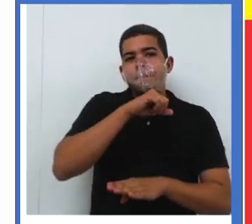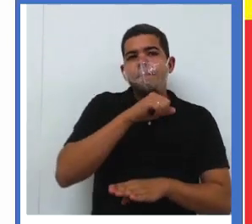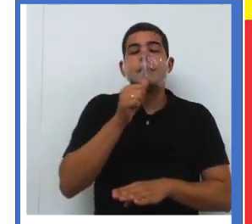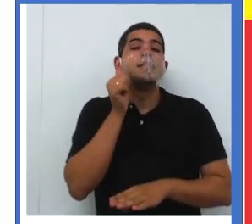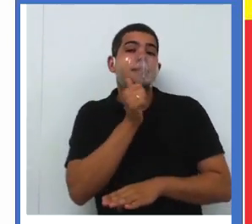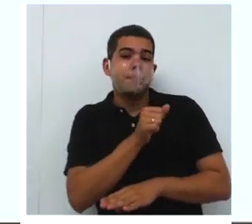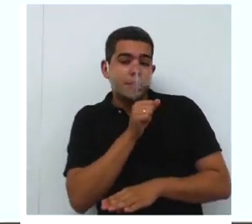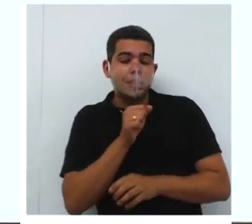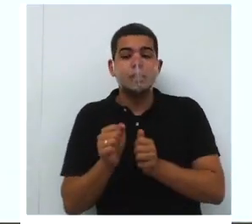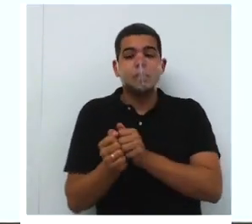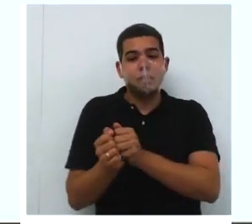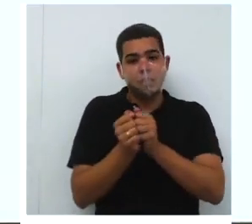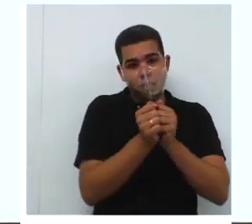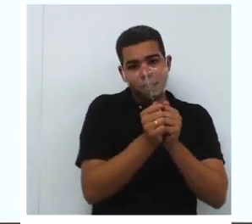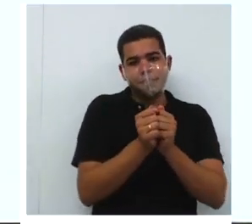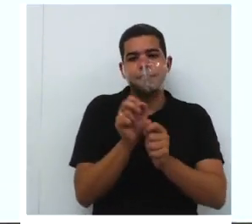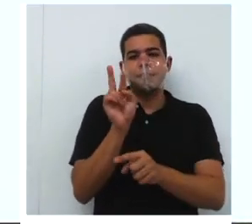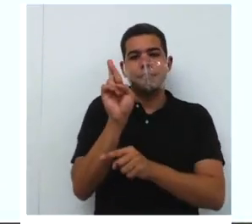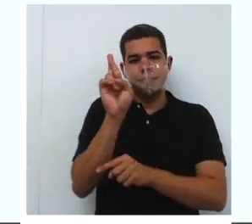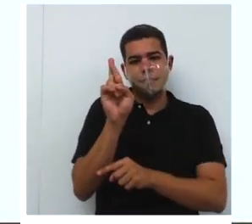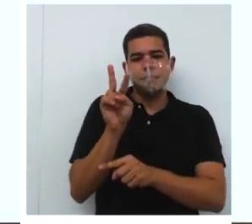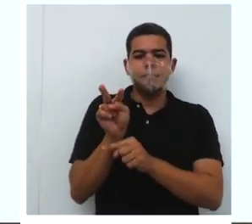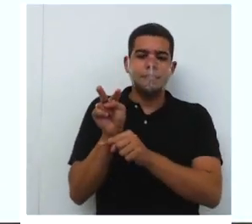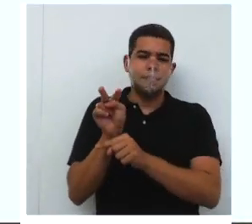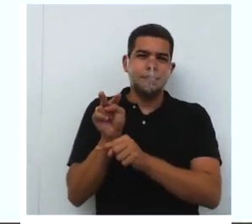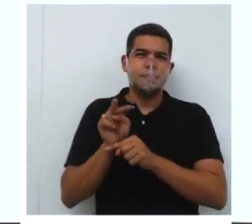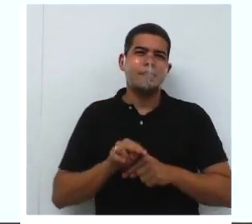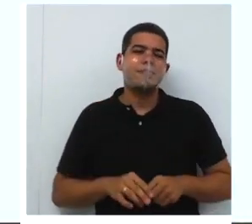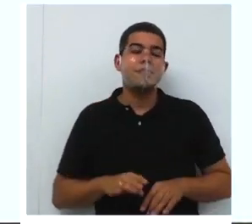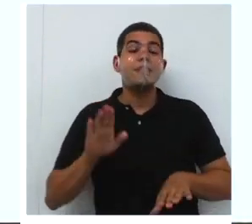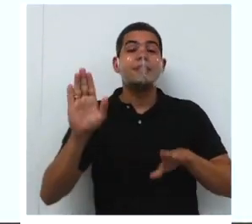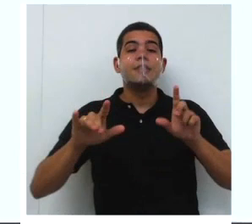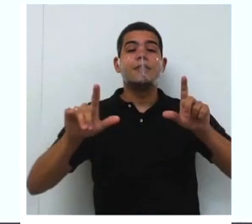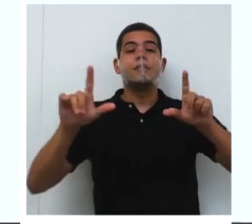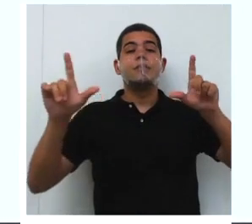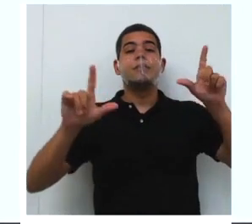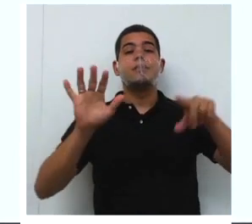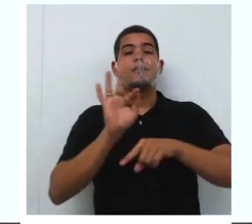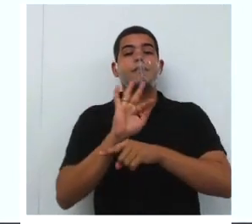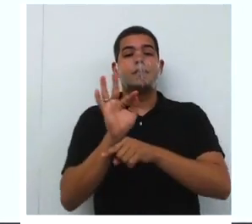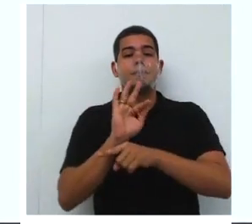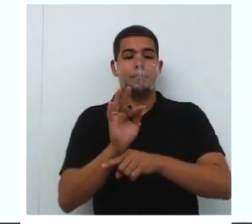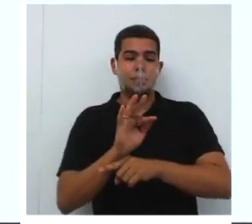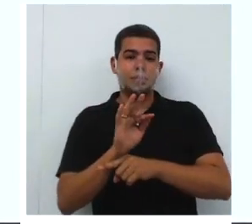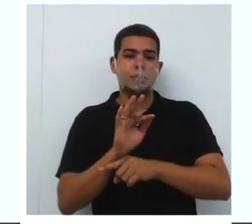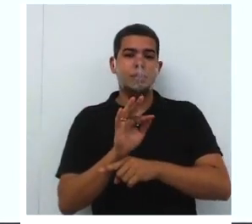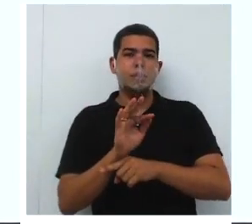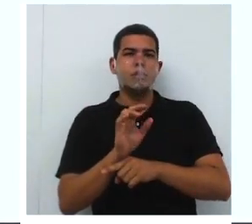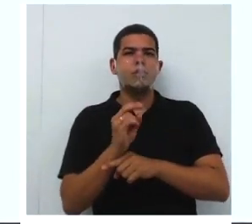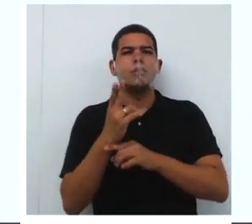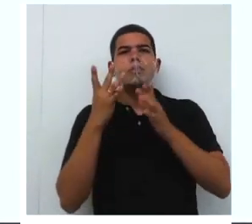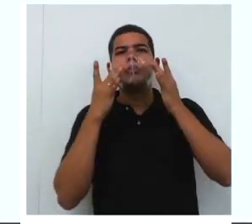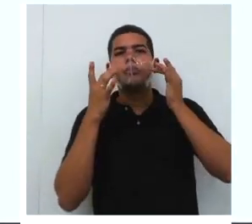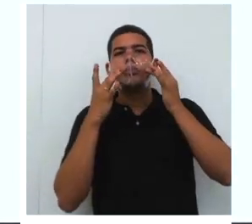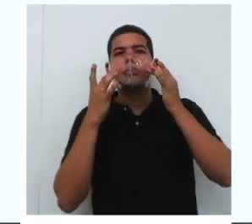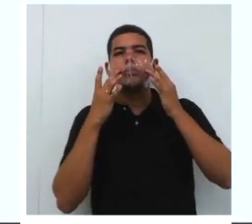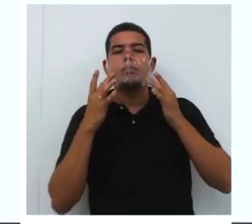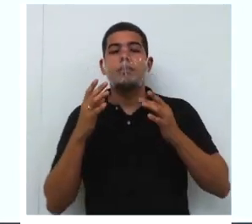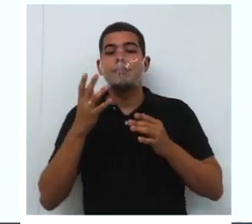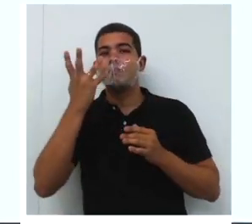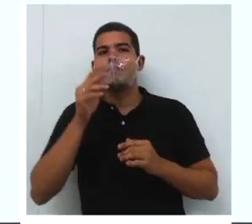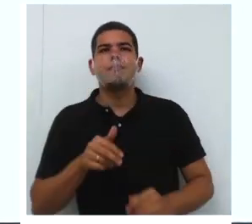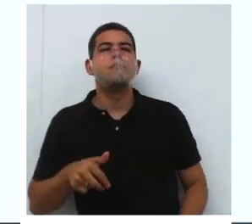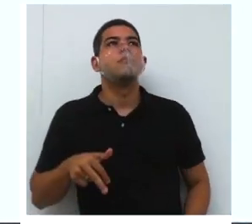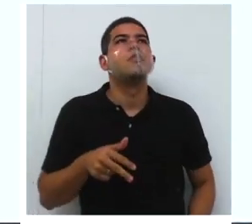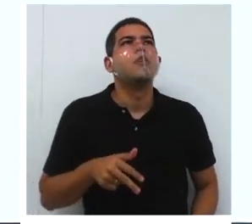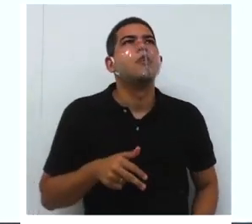isso? Quando você vai a um teatro, vai a um cinema, aí às vezes está ali a proibição. Você diz para o pessoal, rapaz, não vou poder